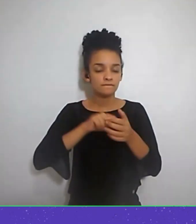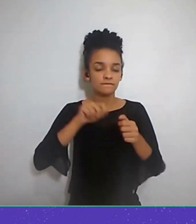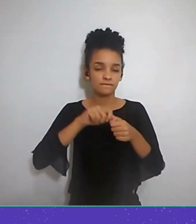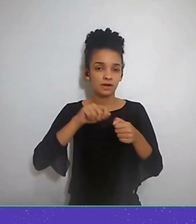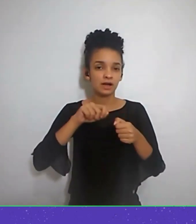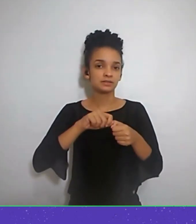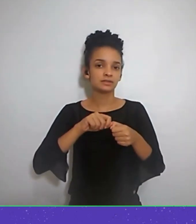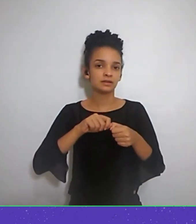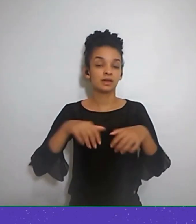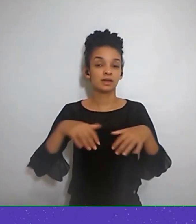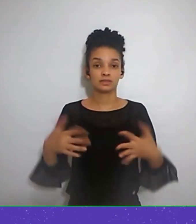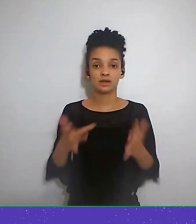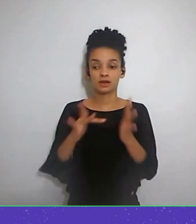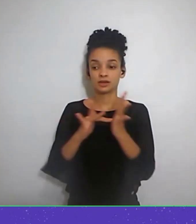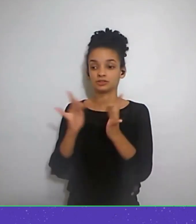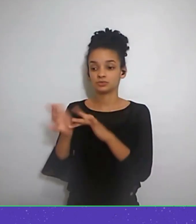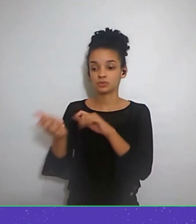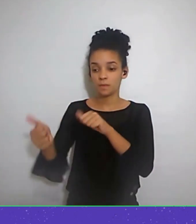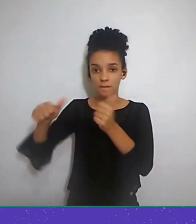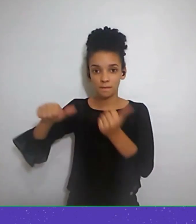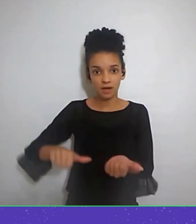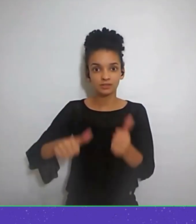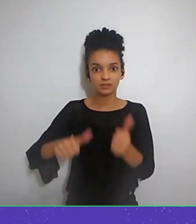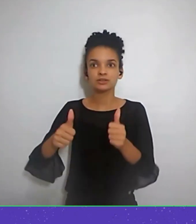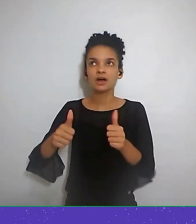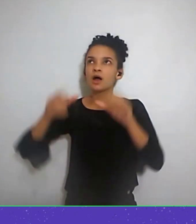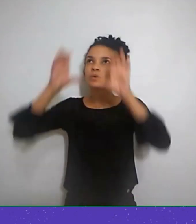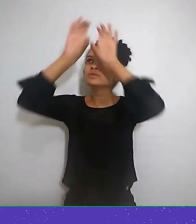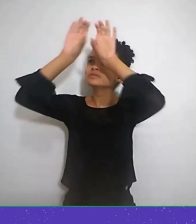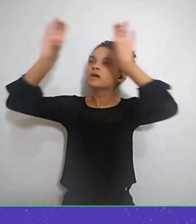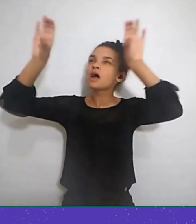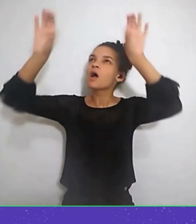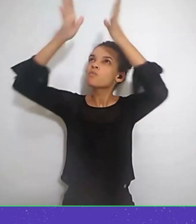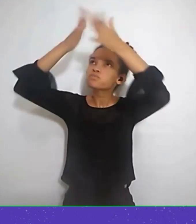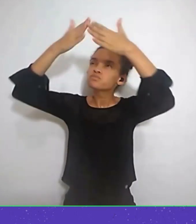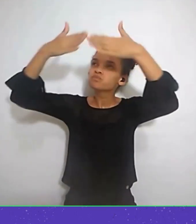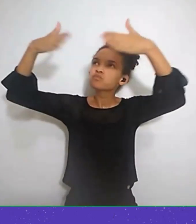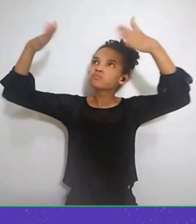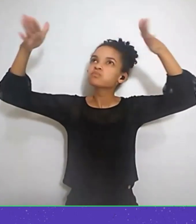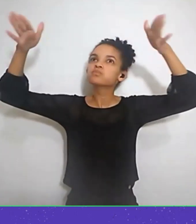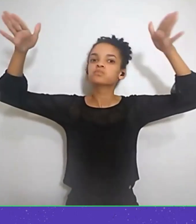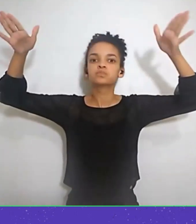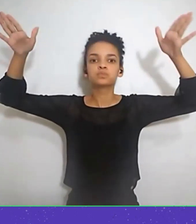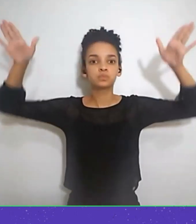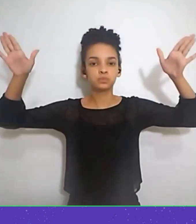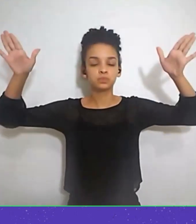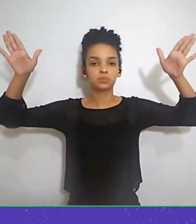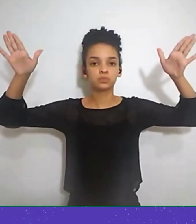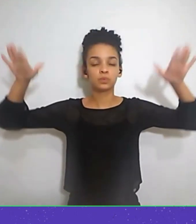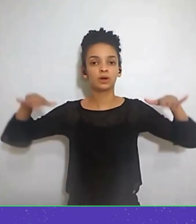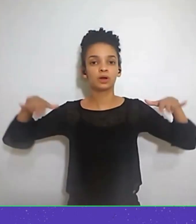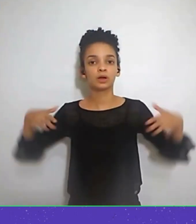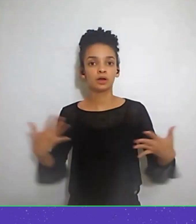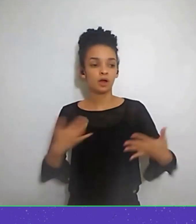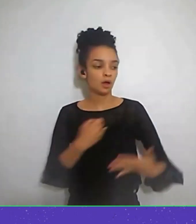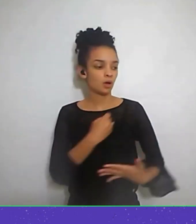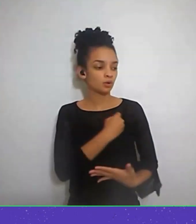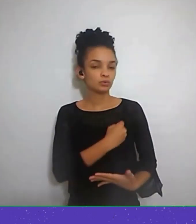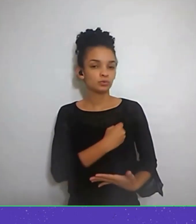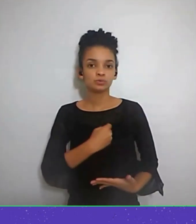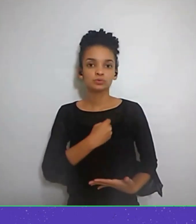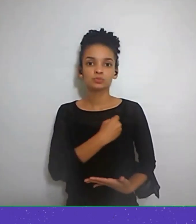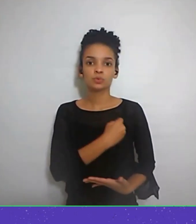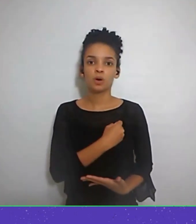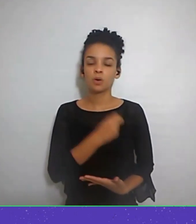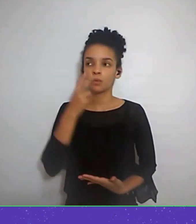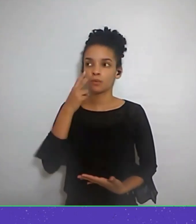abriram, e João, Mateus registra, ele viu, ele e João viu o